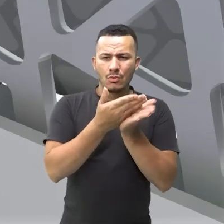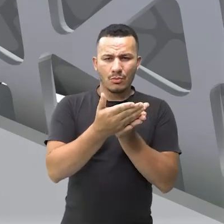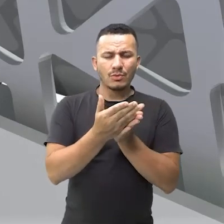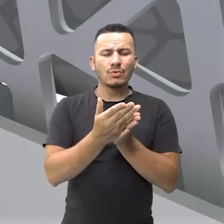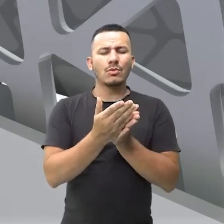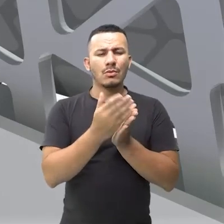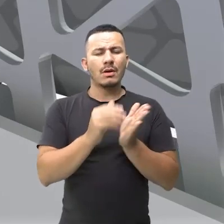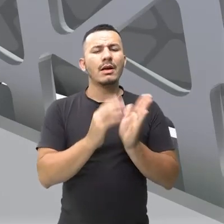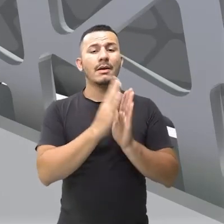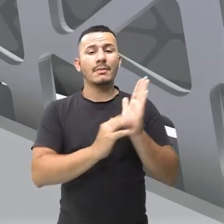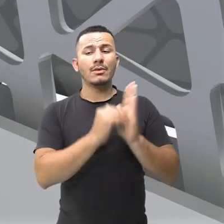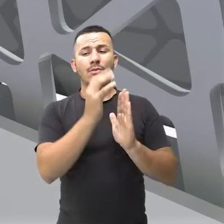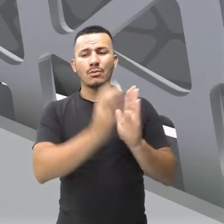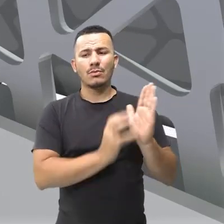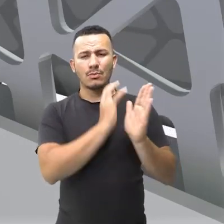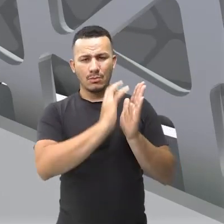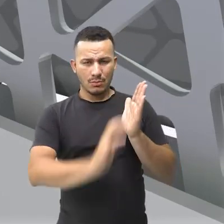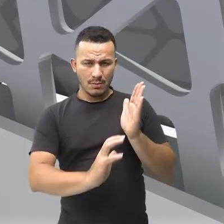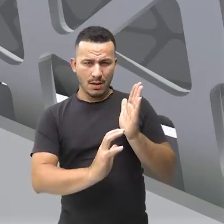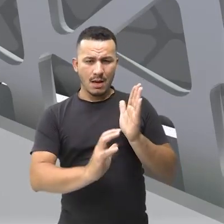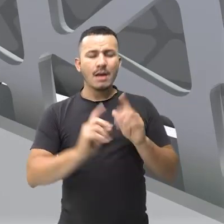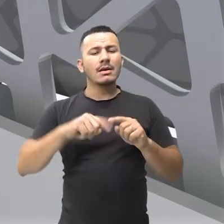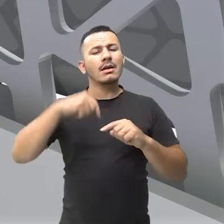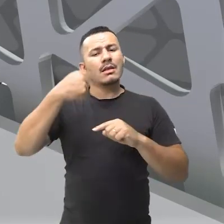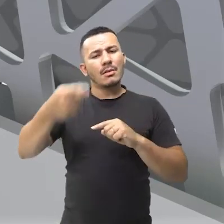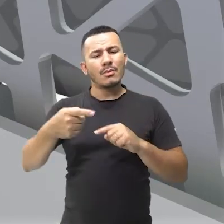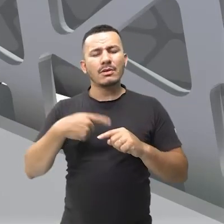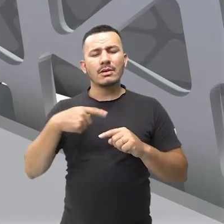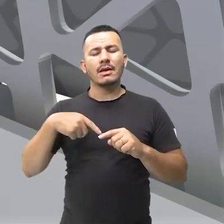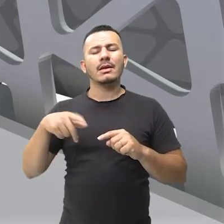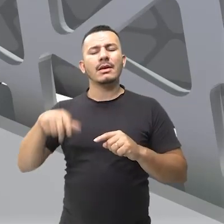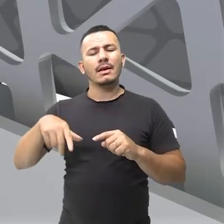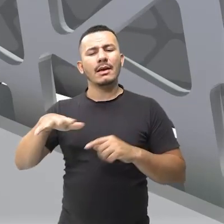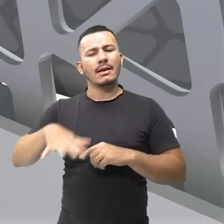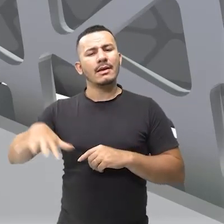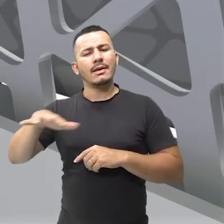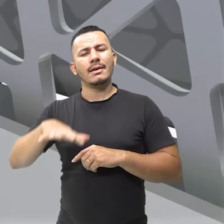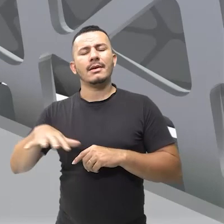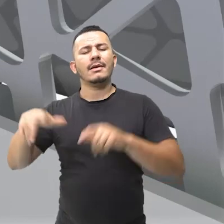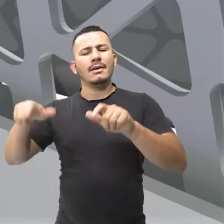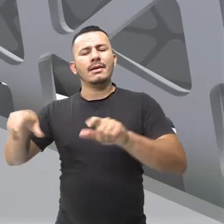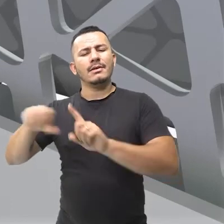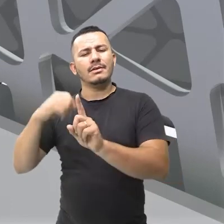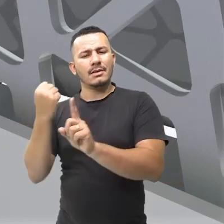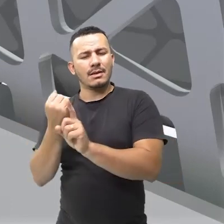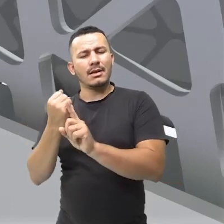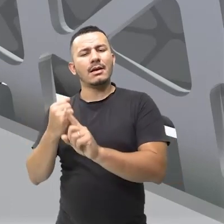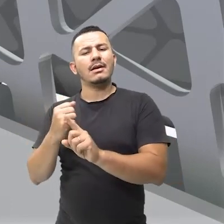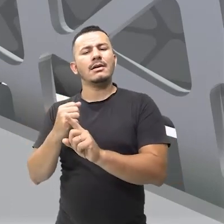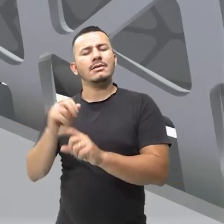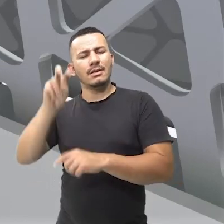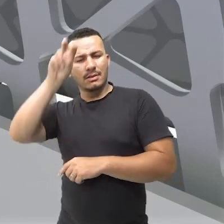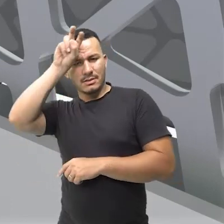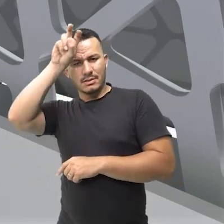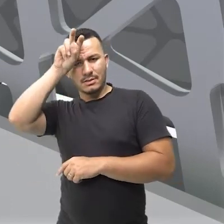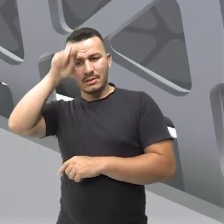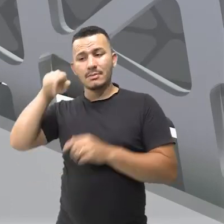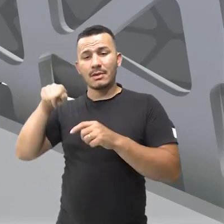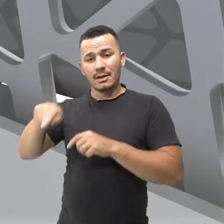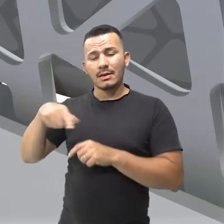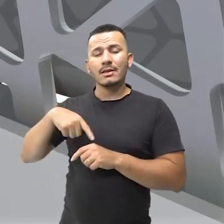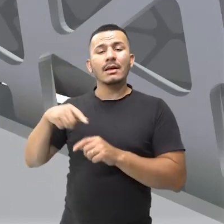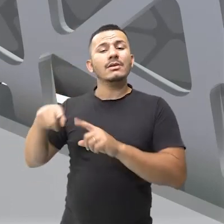pintura rupestre. Aí vocês podem ver também, depois a gente foi para a civilização egípcia, vocês viram que também existia